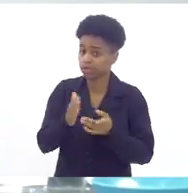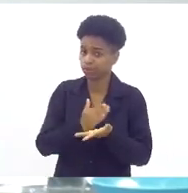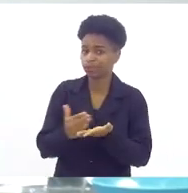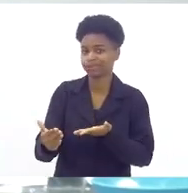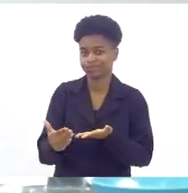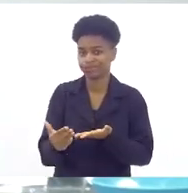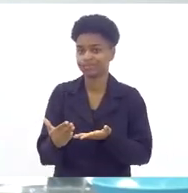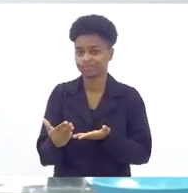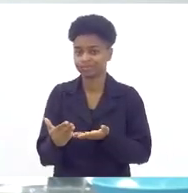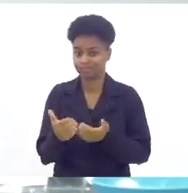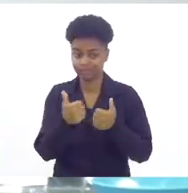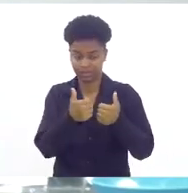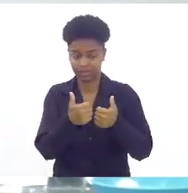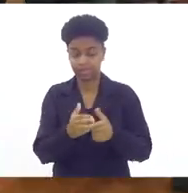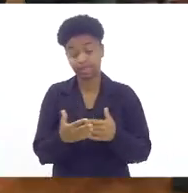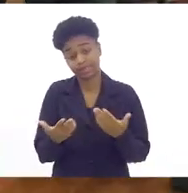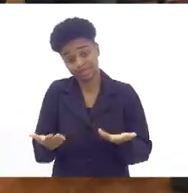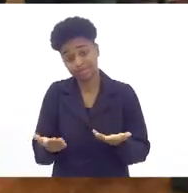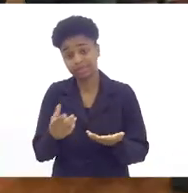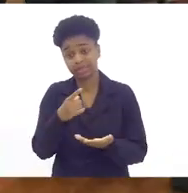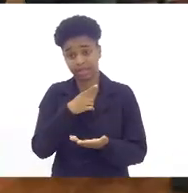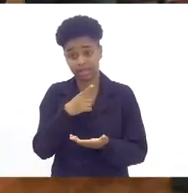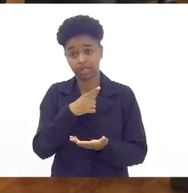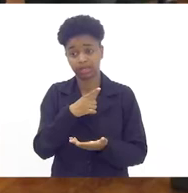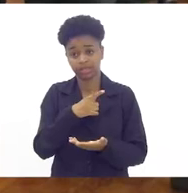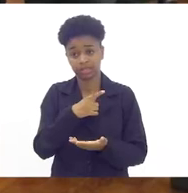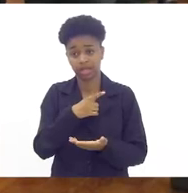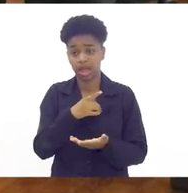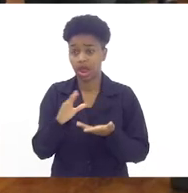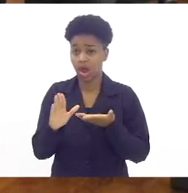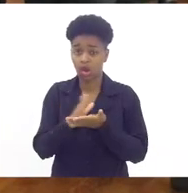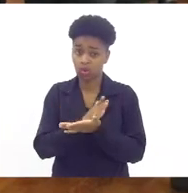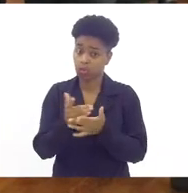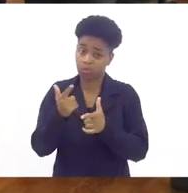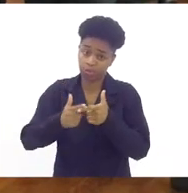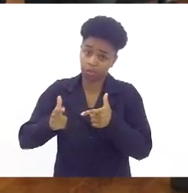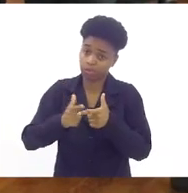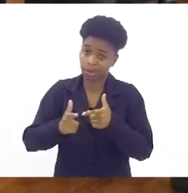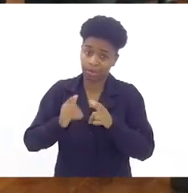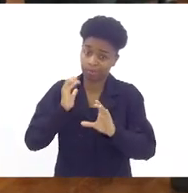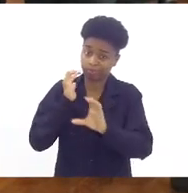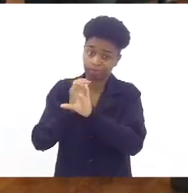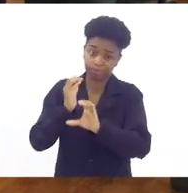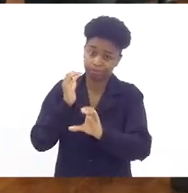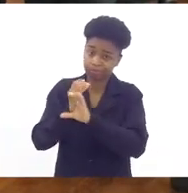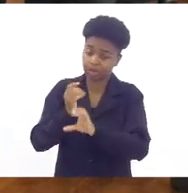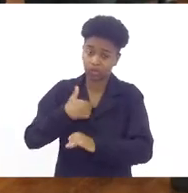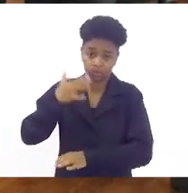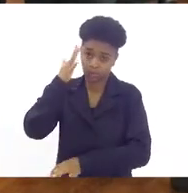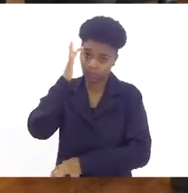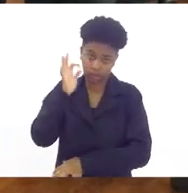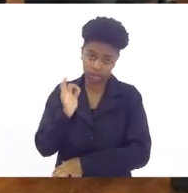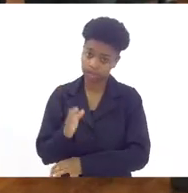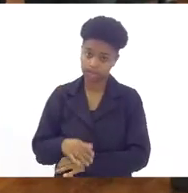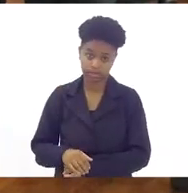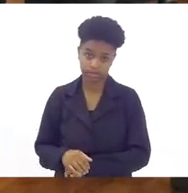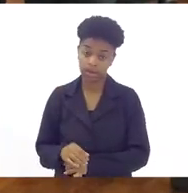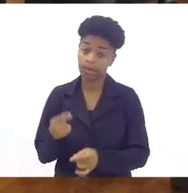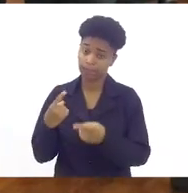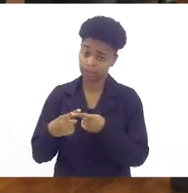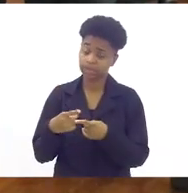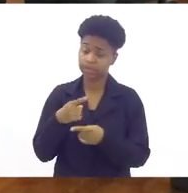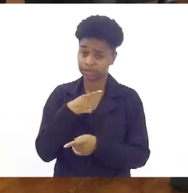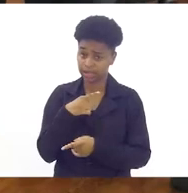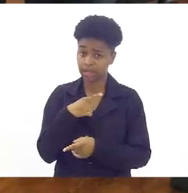tá então tem uma algum ruído aí que eu não eu não entendi que tem gente